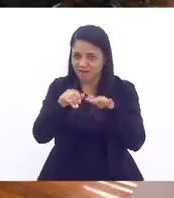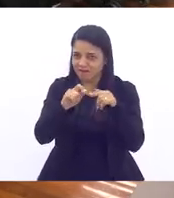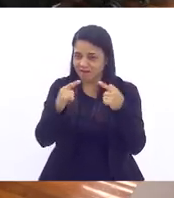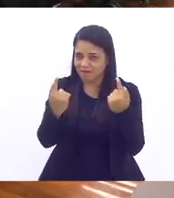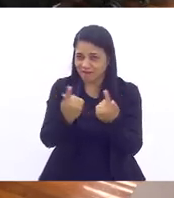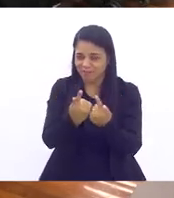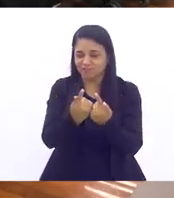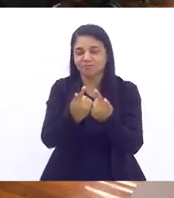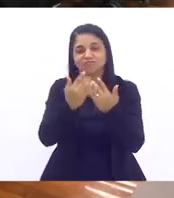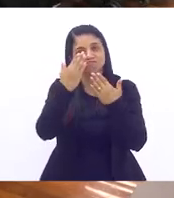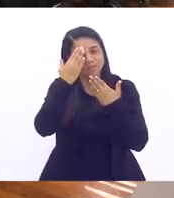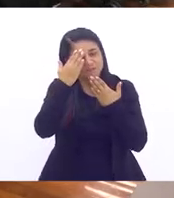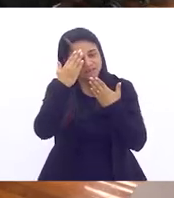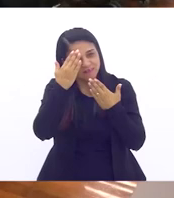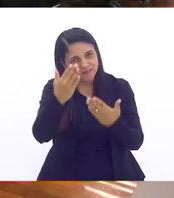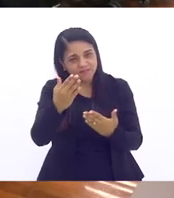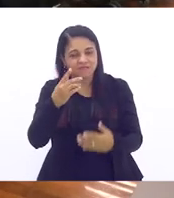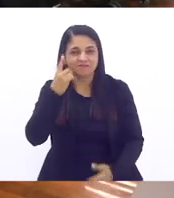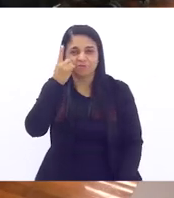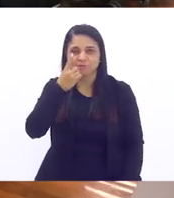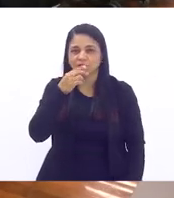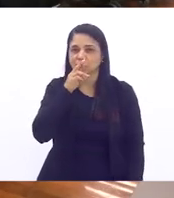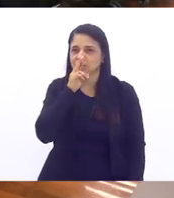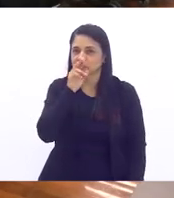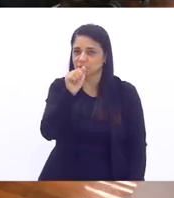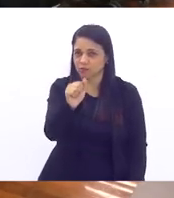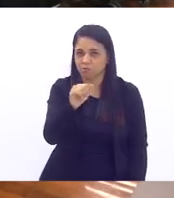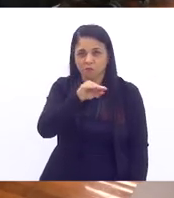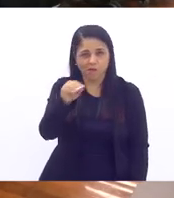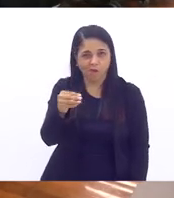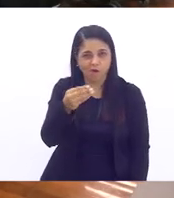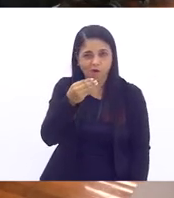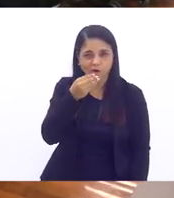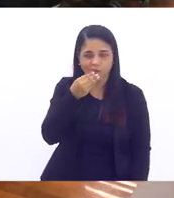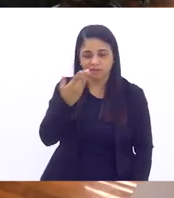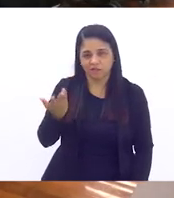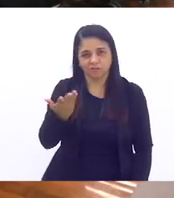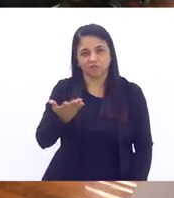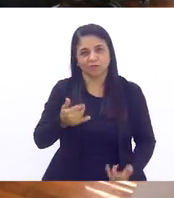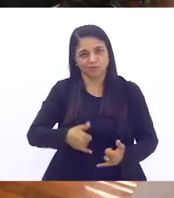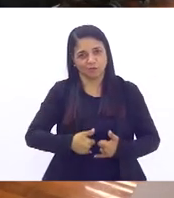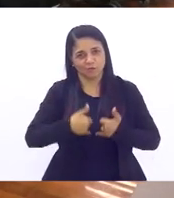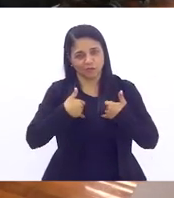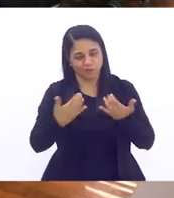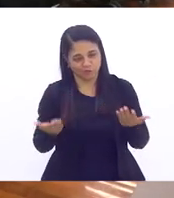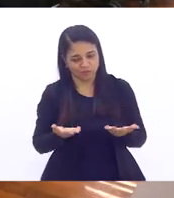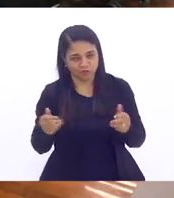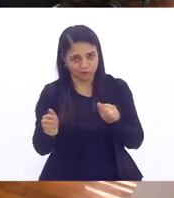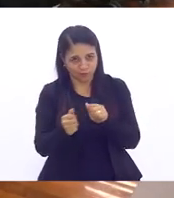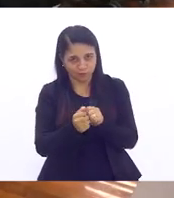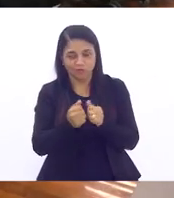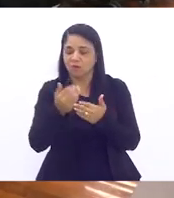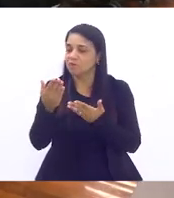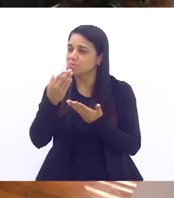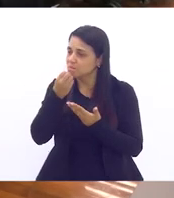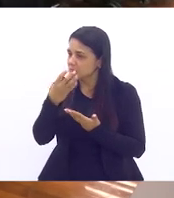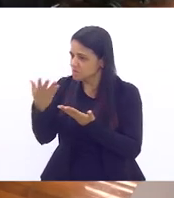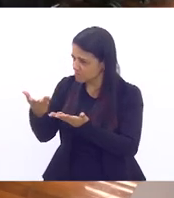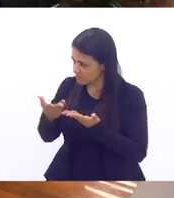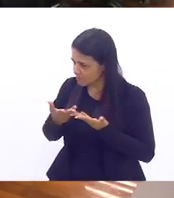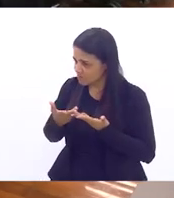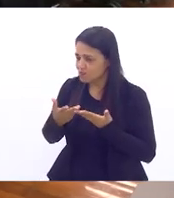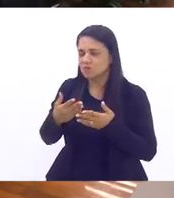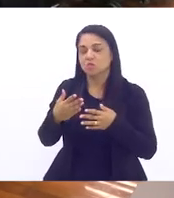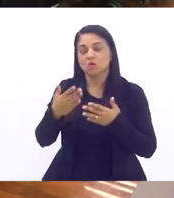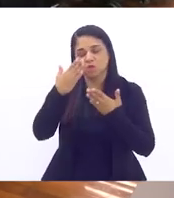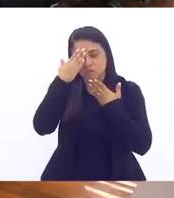mais uma vez Deputado Rodrigo Mourinho pela oportunidade pela honra estar aqui com vossa excelência muito obrigado eu agradeço seja muito bem-vindo obrigado pelas